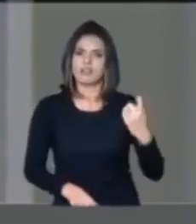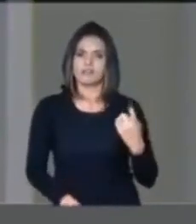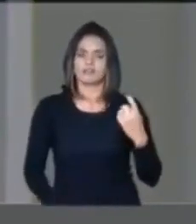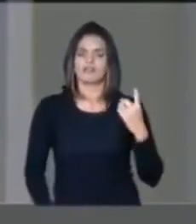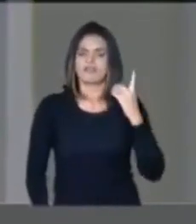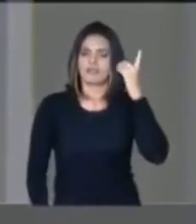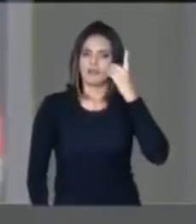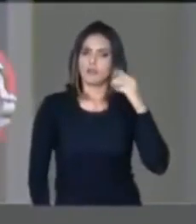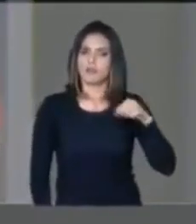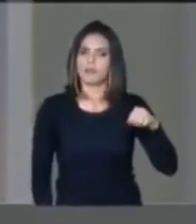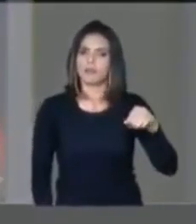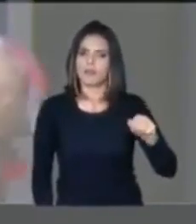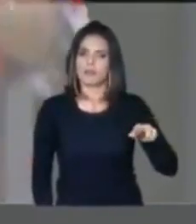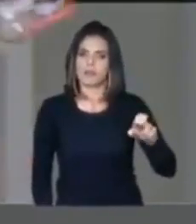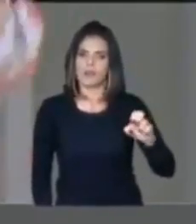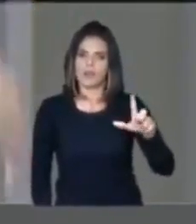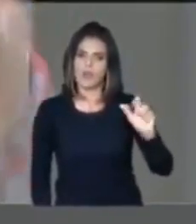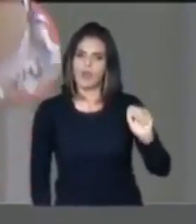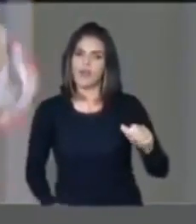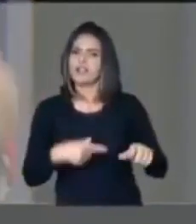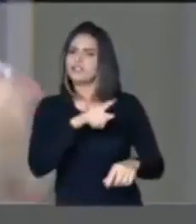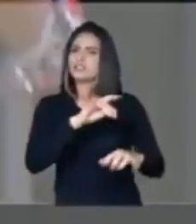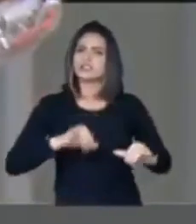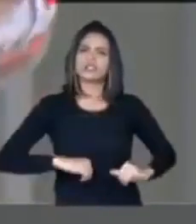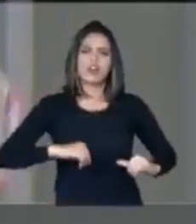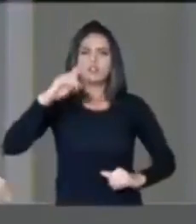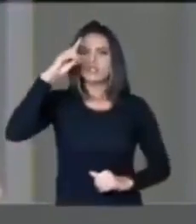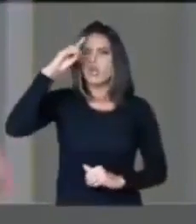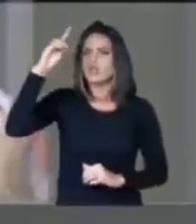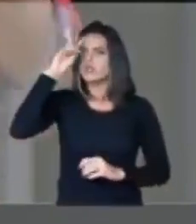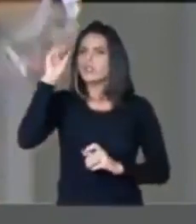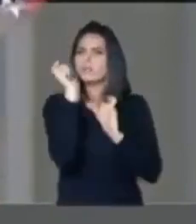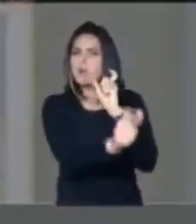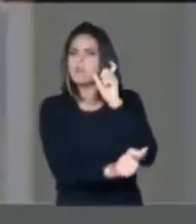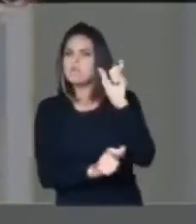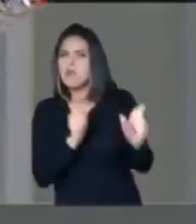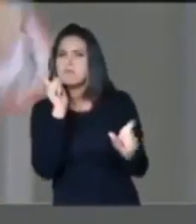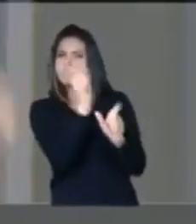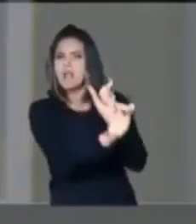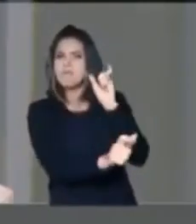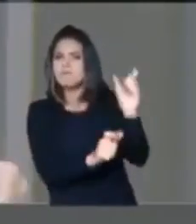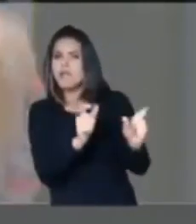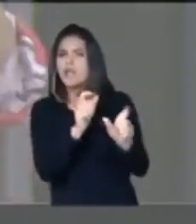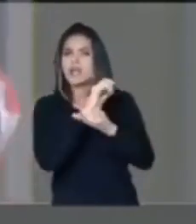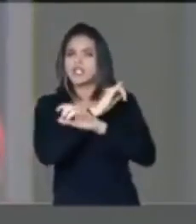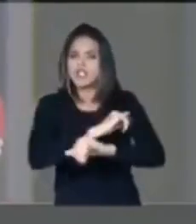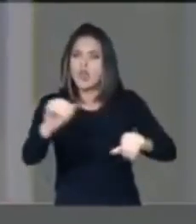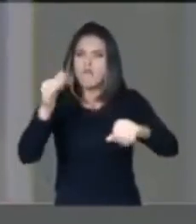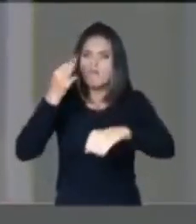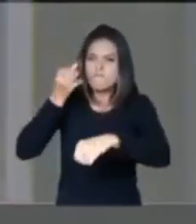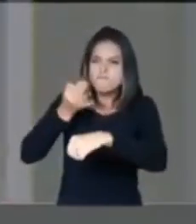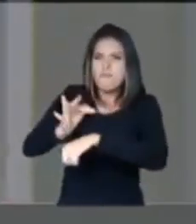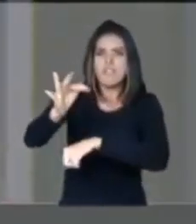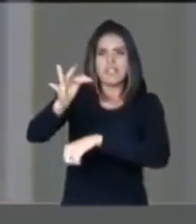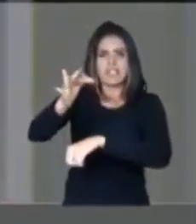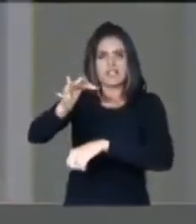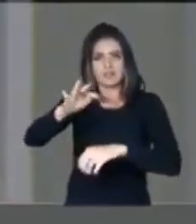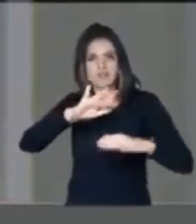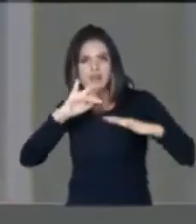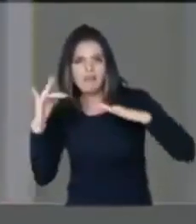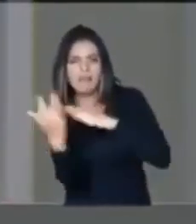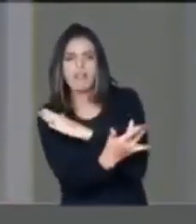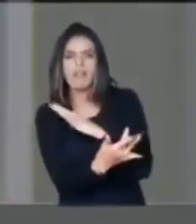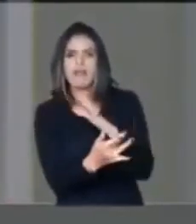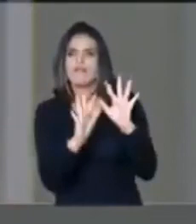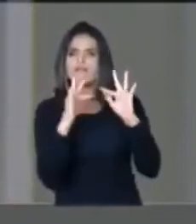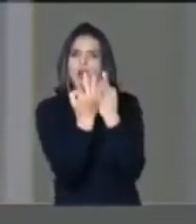Manuela Dávila, que vem enfrentando todos os dias agressões e notícias falsas nas redes sociais,